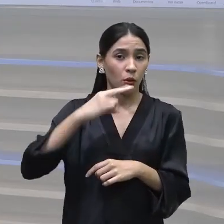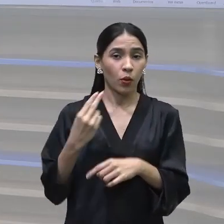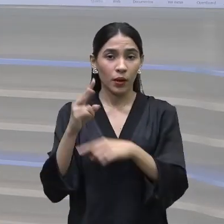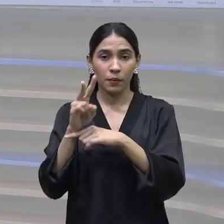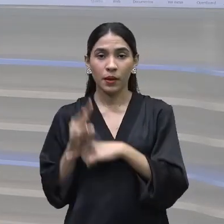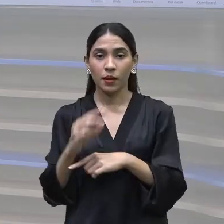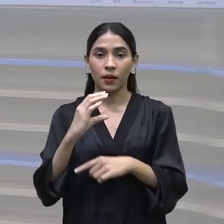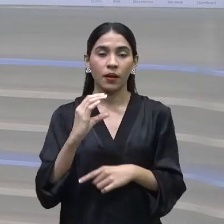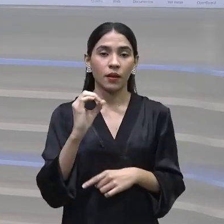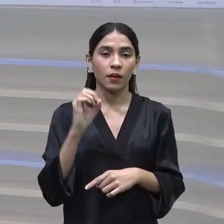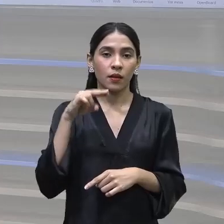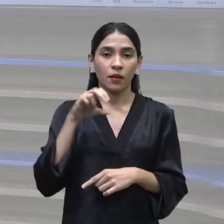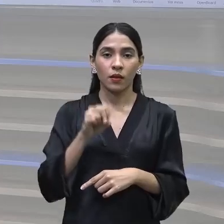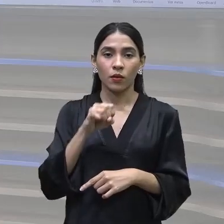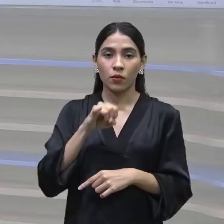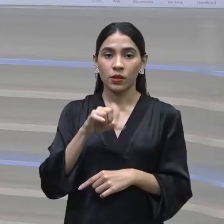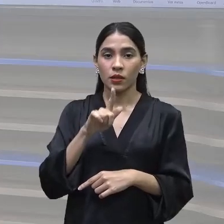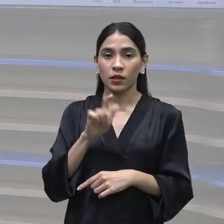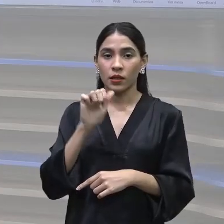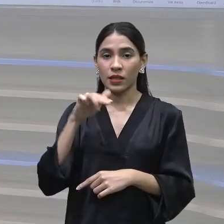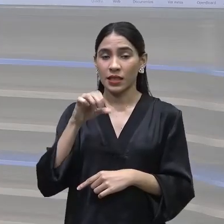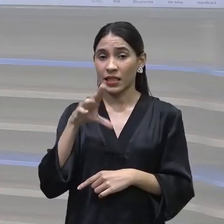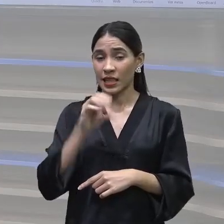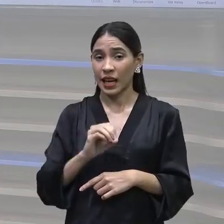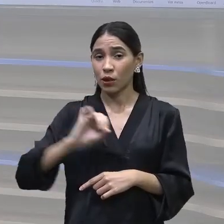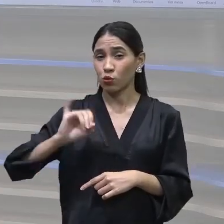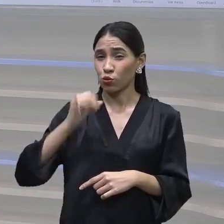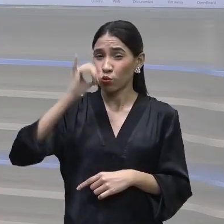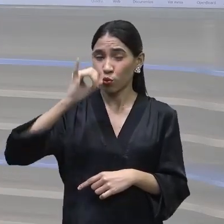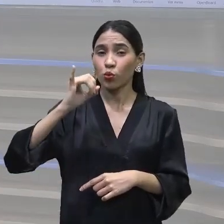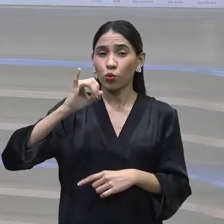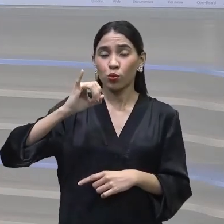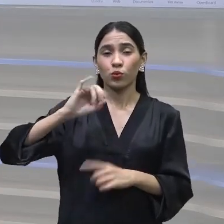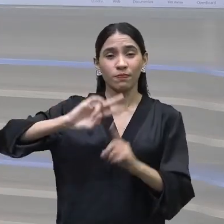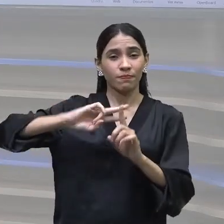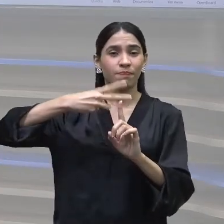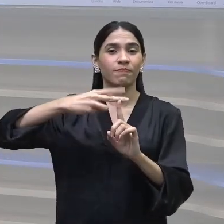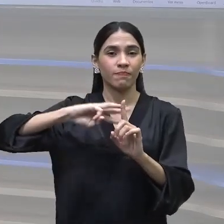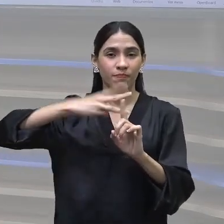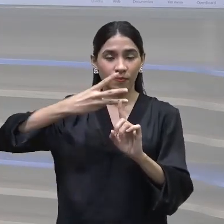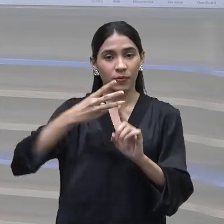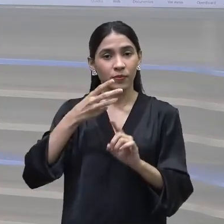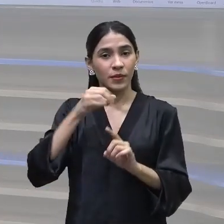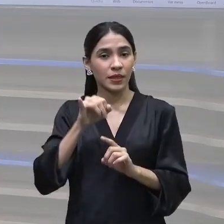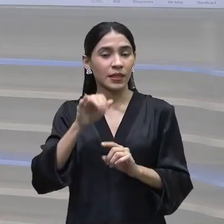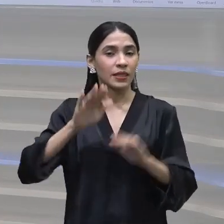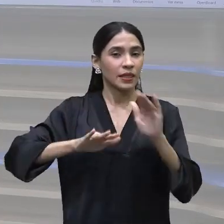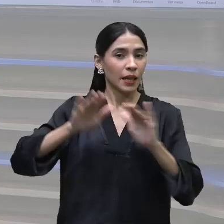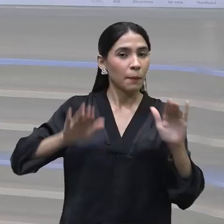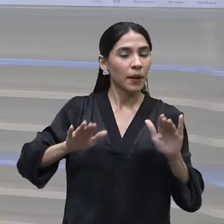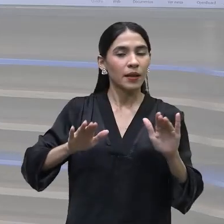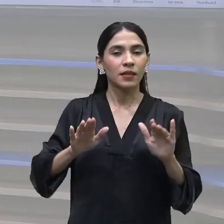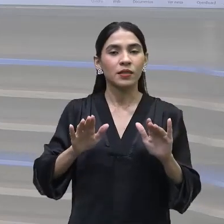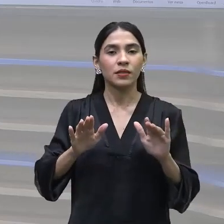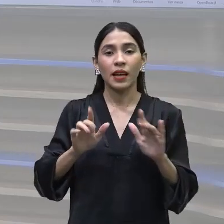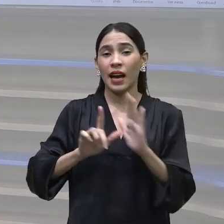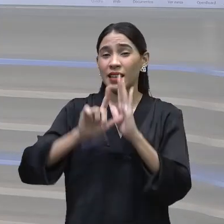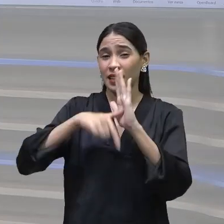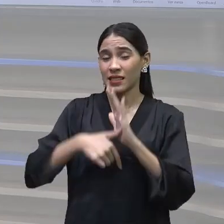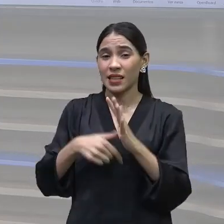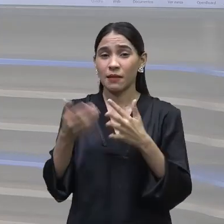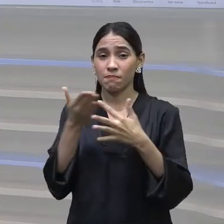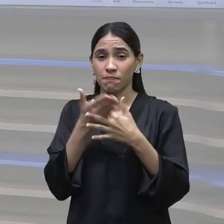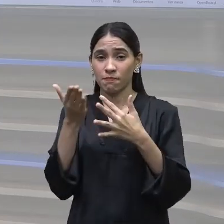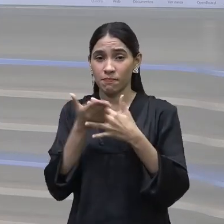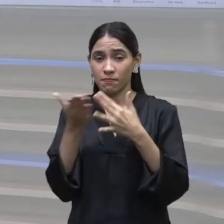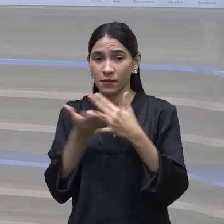empréstimo consignado, tá? Você vai pagar uns juros aí bem alto, ainda mais se você de repente por algum motivo atrasar alguma parcela.